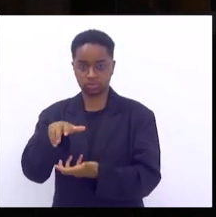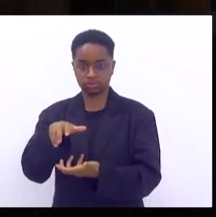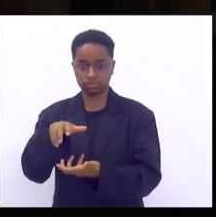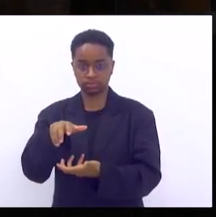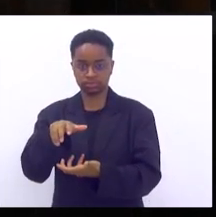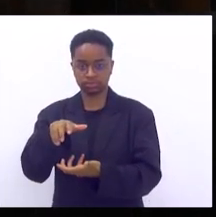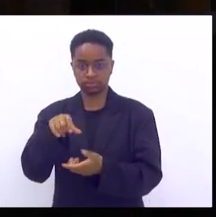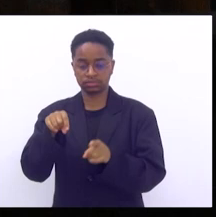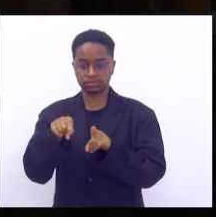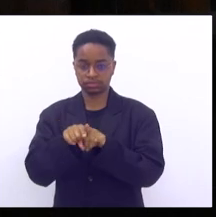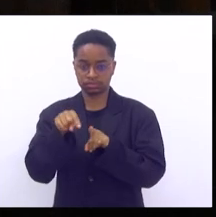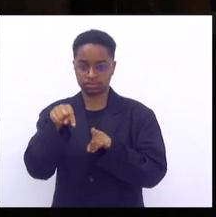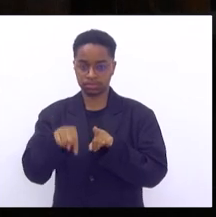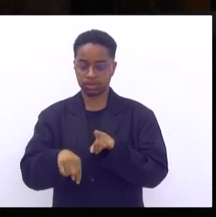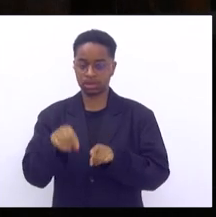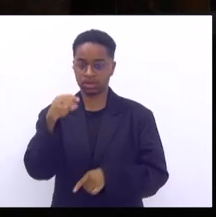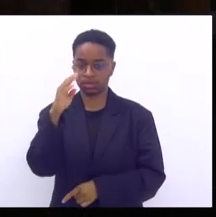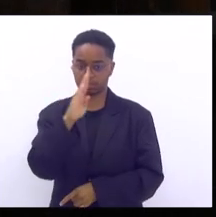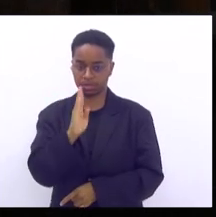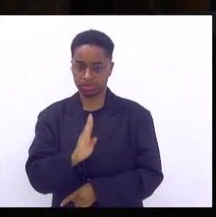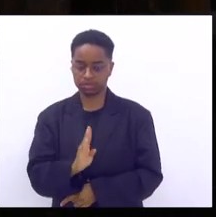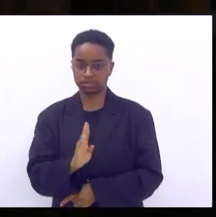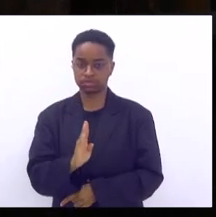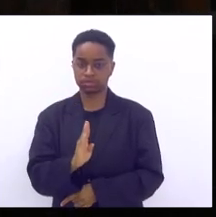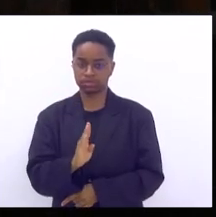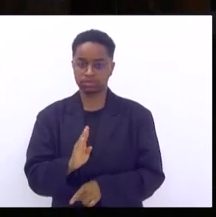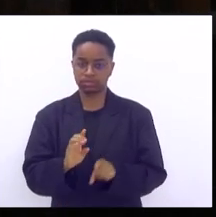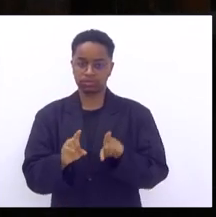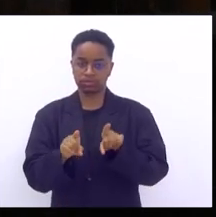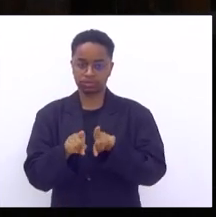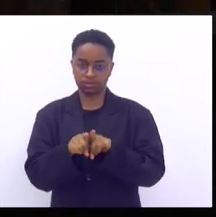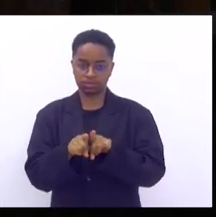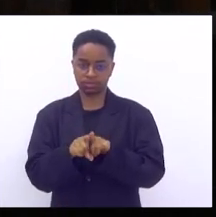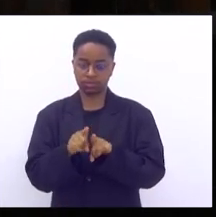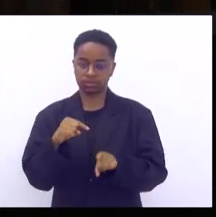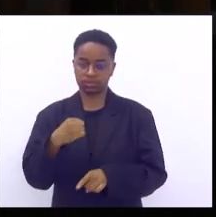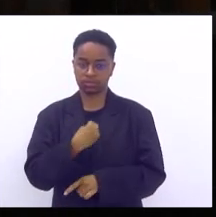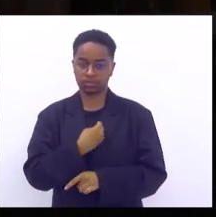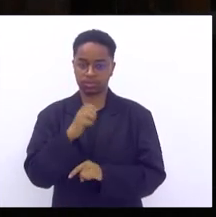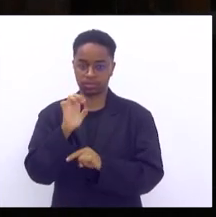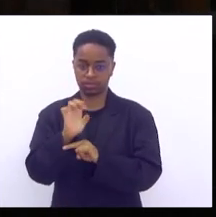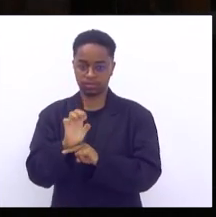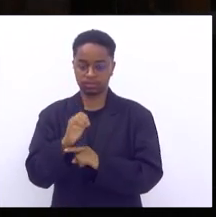no nosso país e, em particular, do nosso Estado.